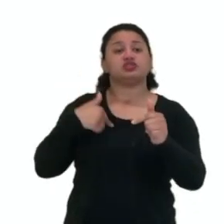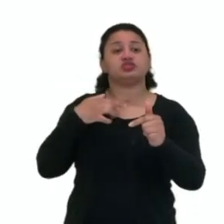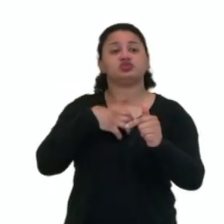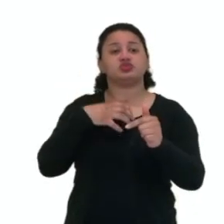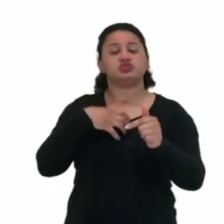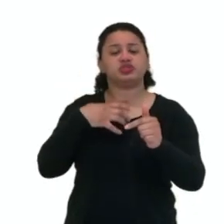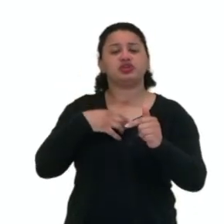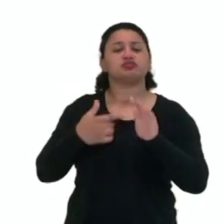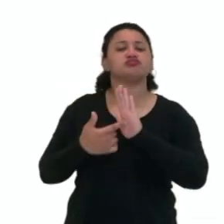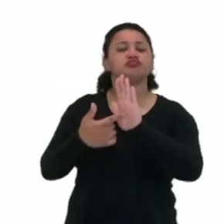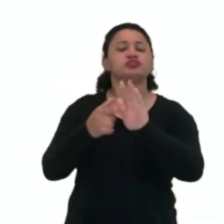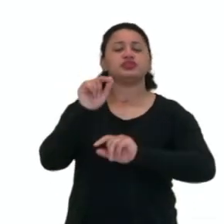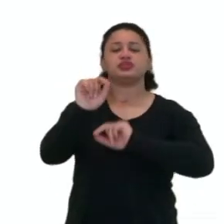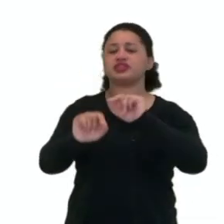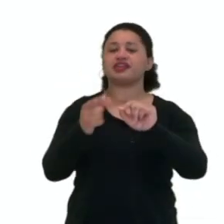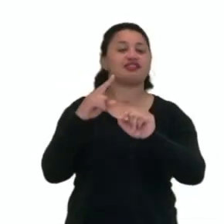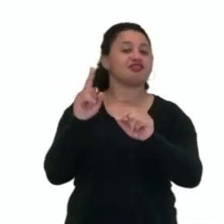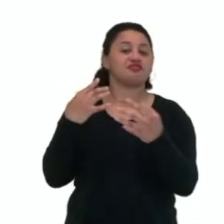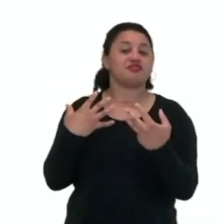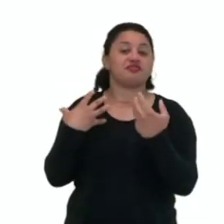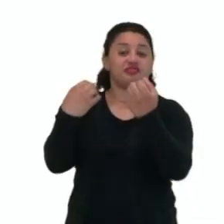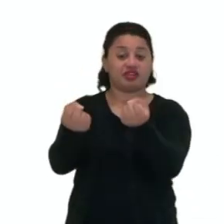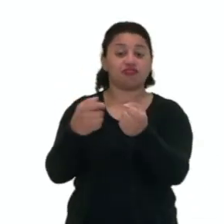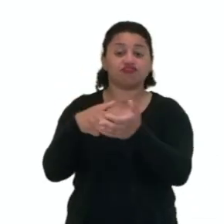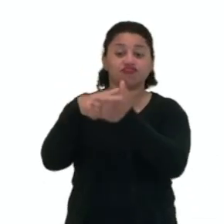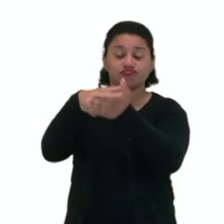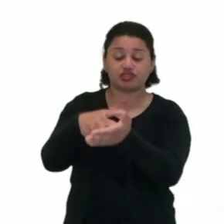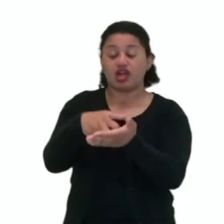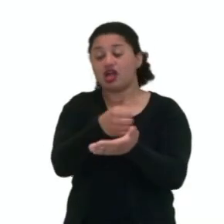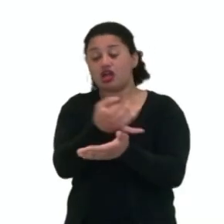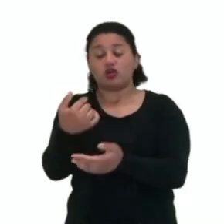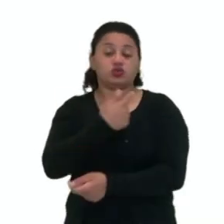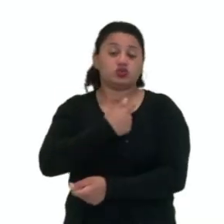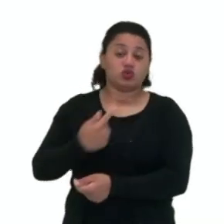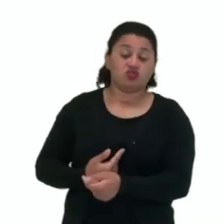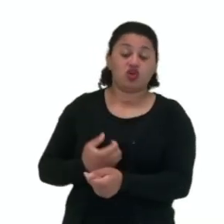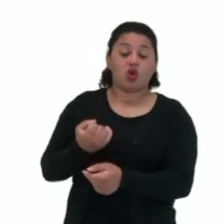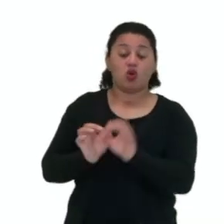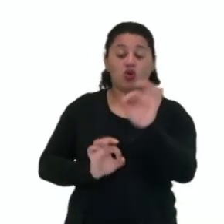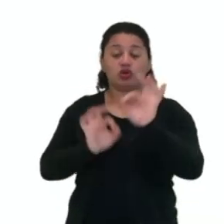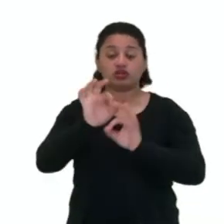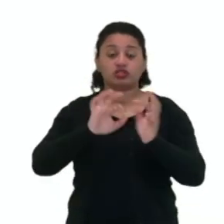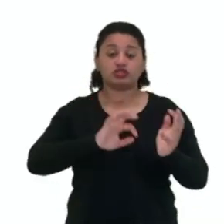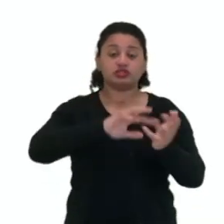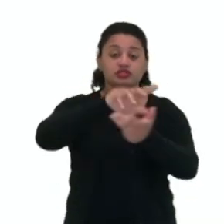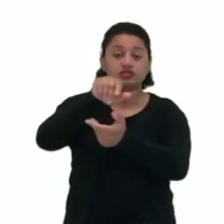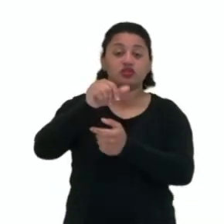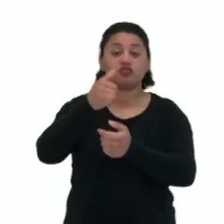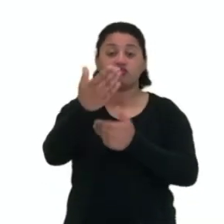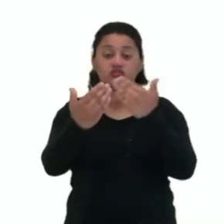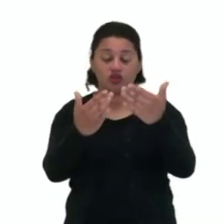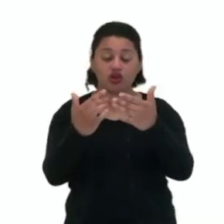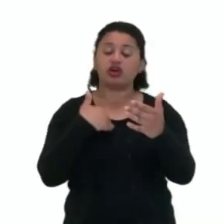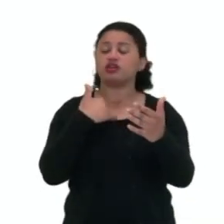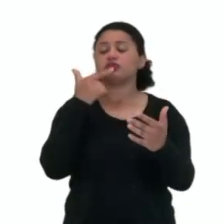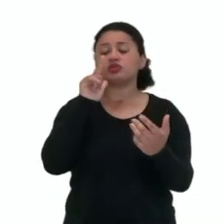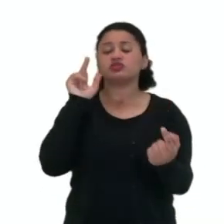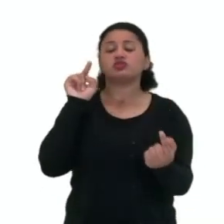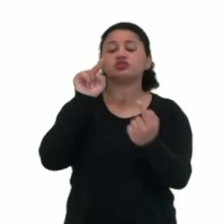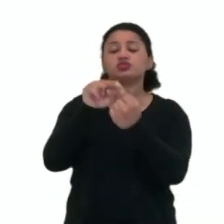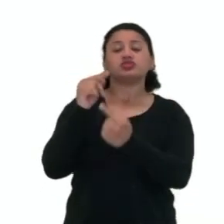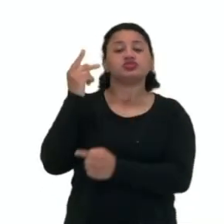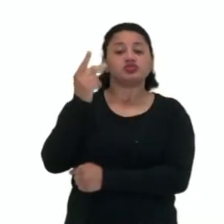de expressar a desaprovação e punir governos ou organizações estrangeiras a fim de atingir um objetivo político